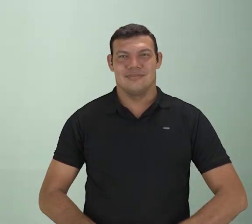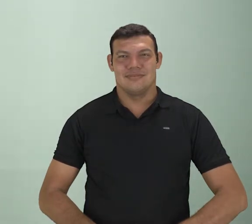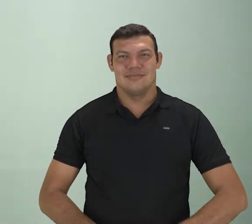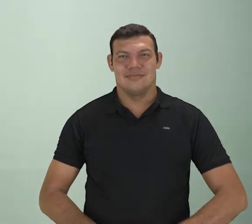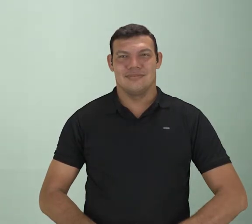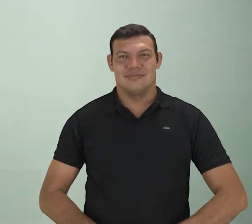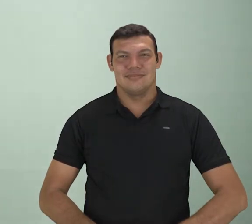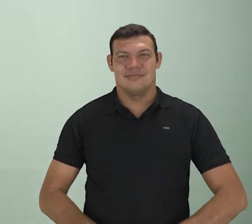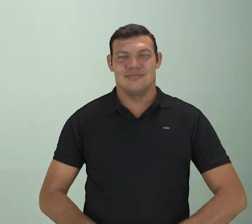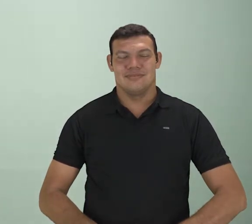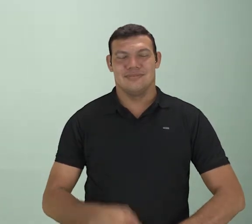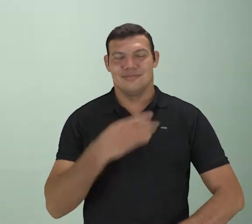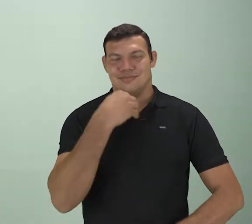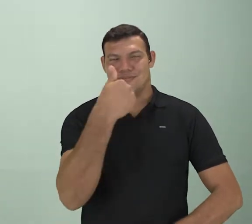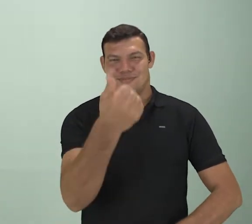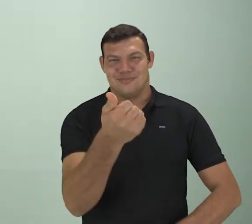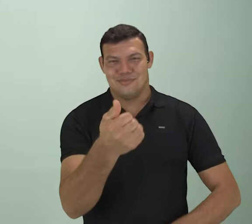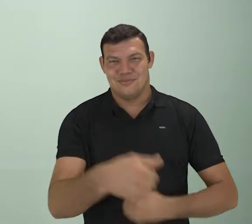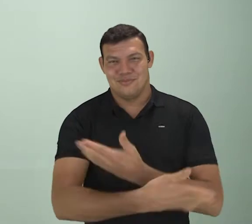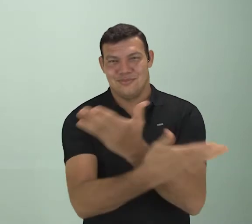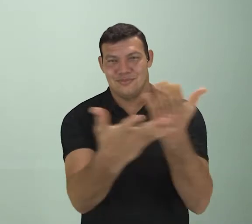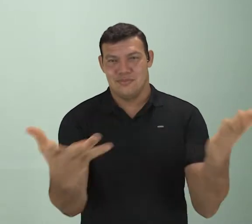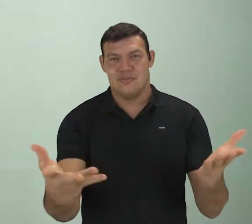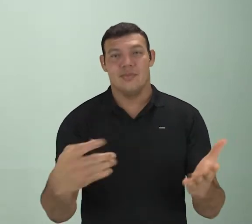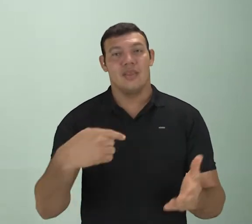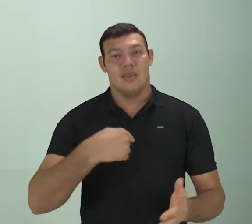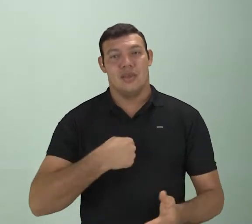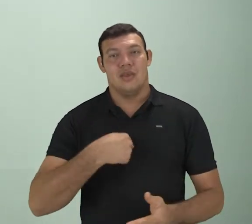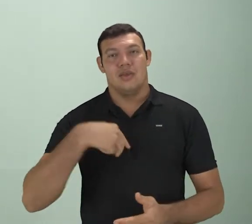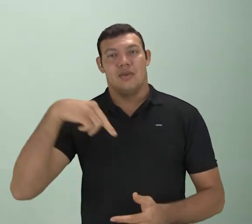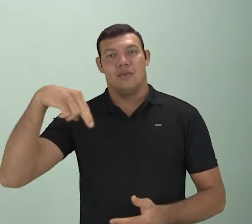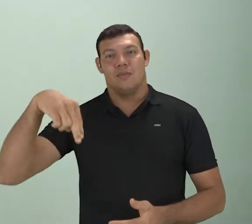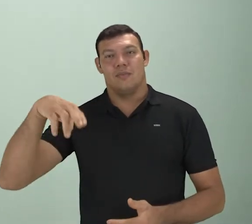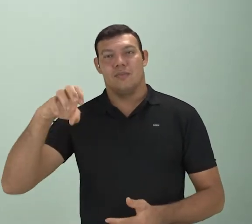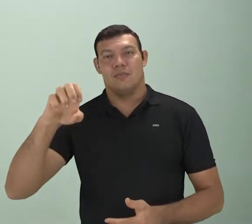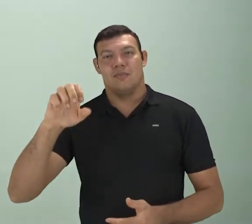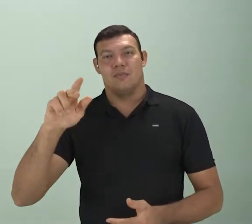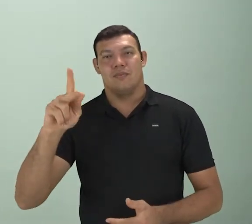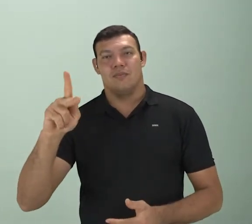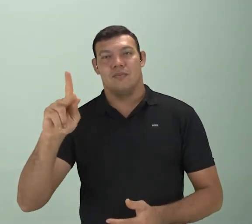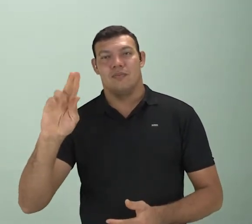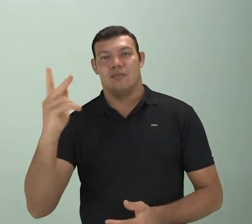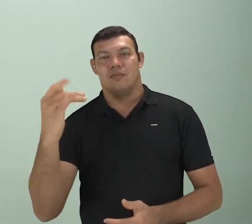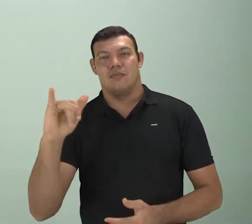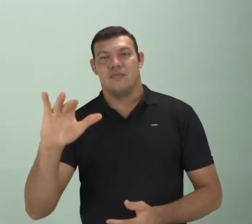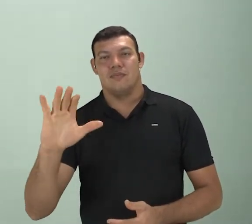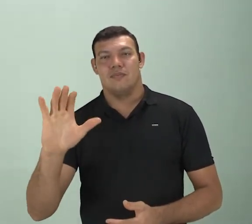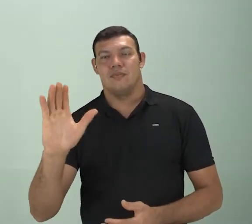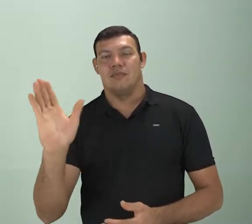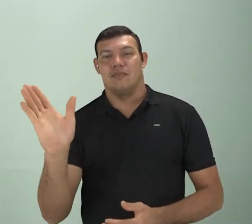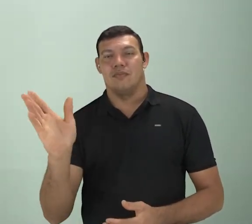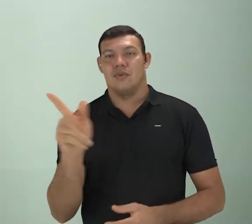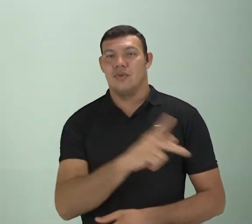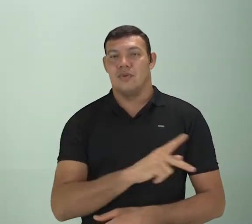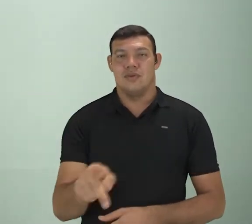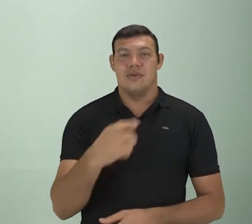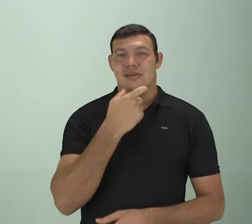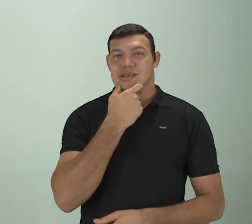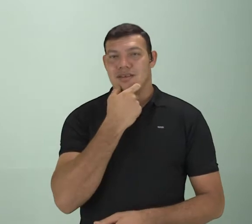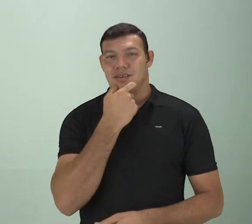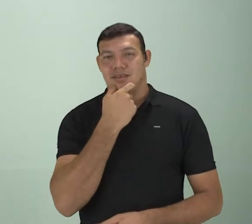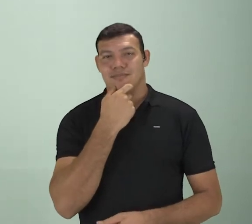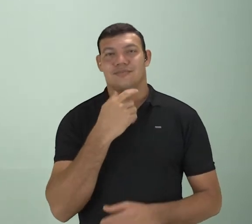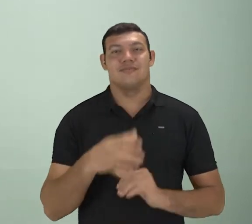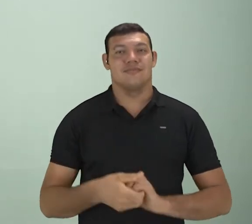at dei tudo bom gente mano a minha net barros e eu você professor de vocês hoje ok eu te